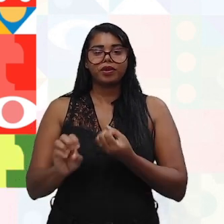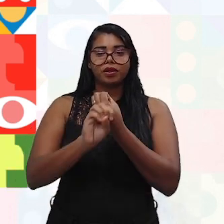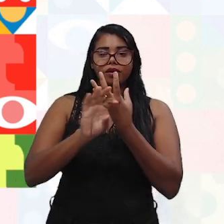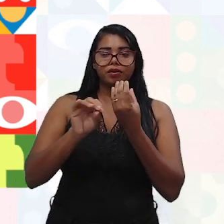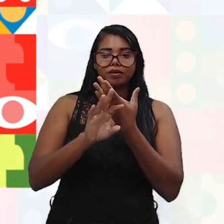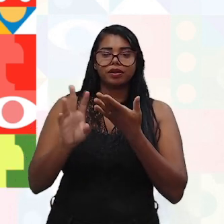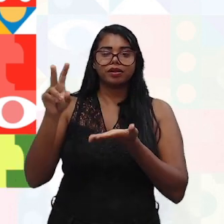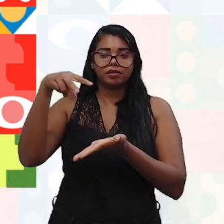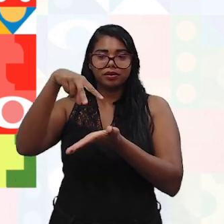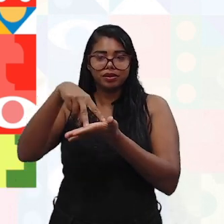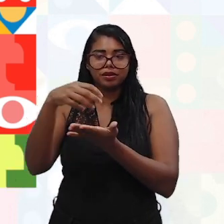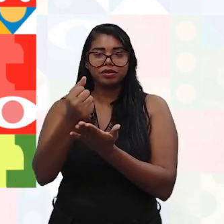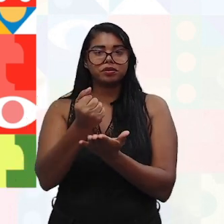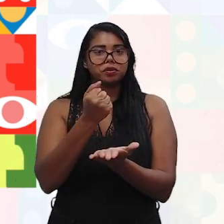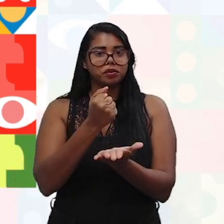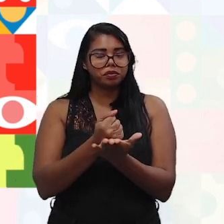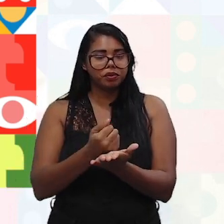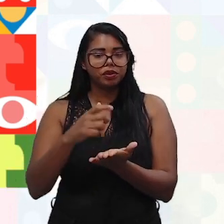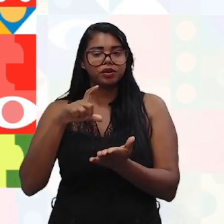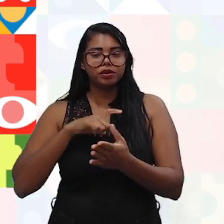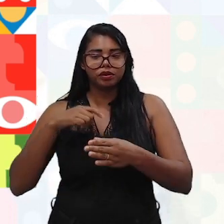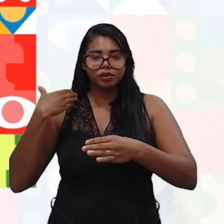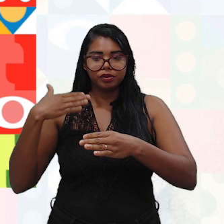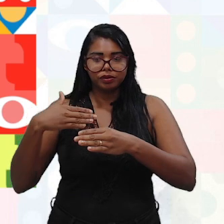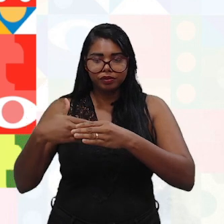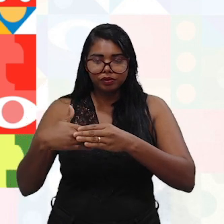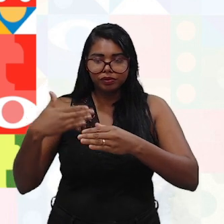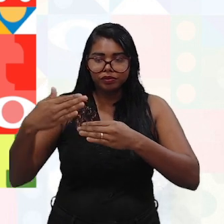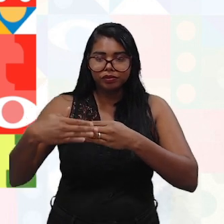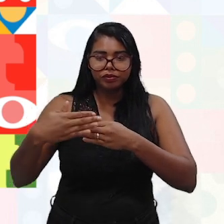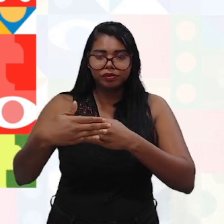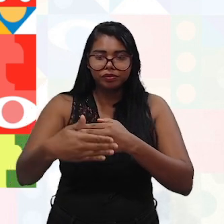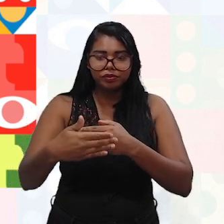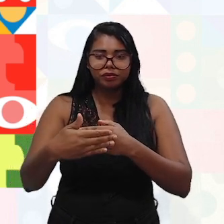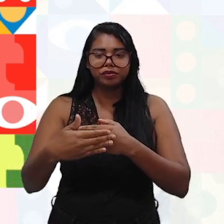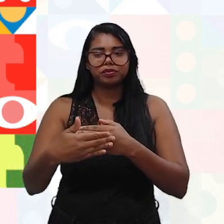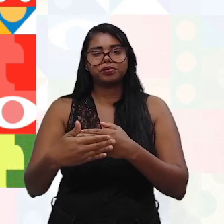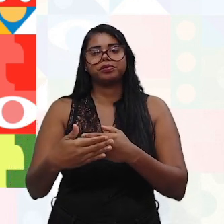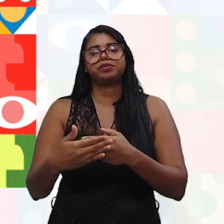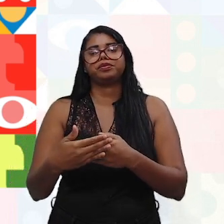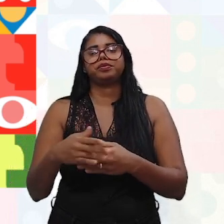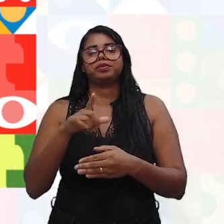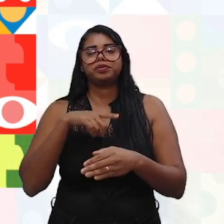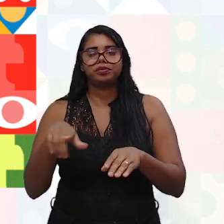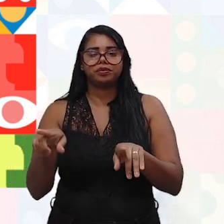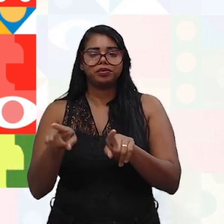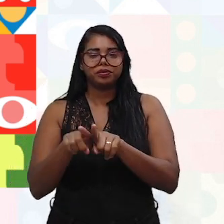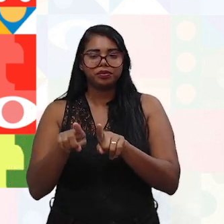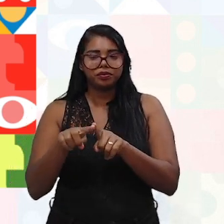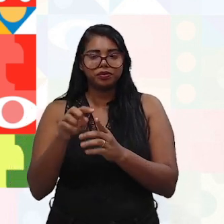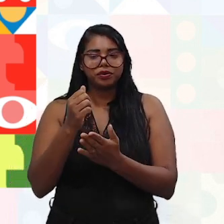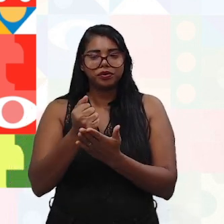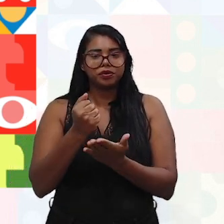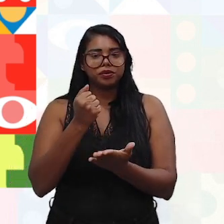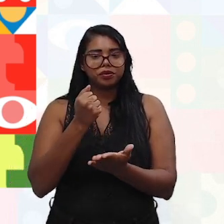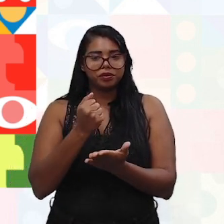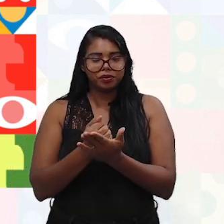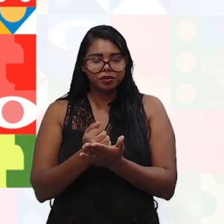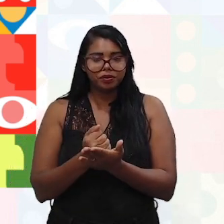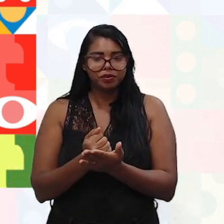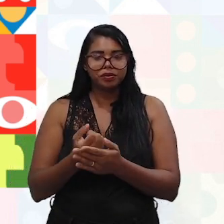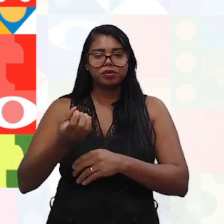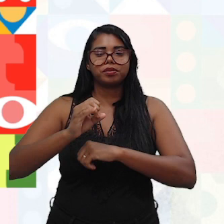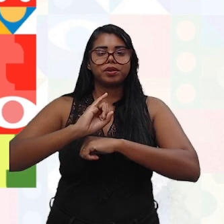aquele documento que a gente tem ali, aquele acesso físico, e temos também o documento digital. Então,